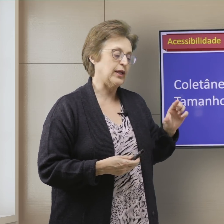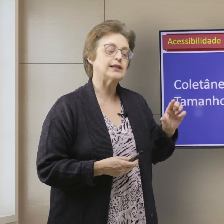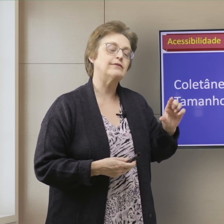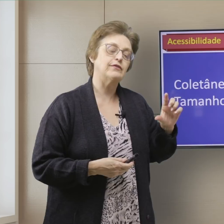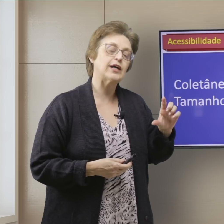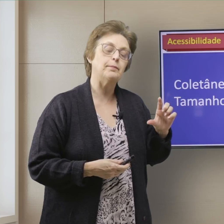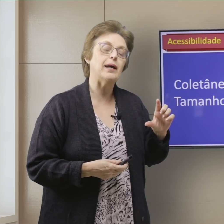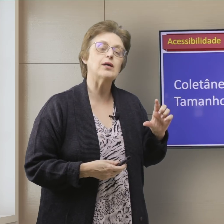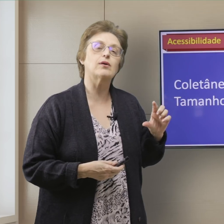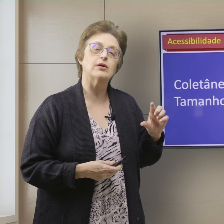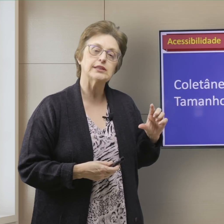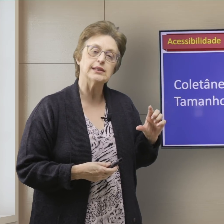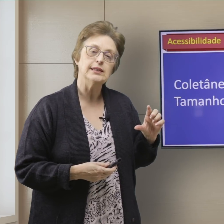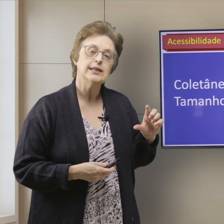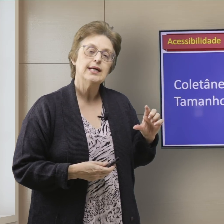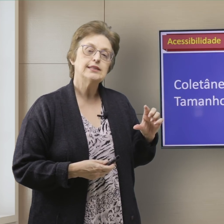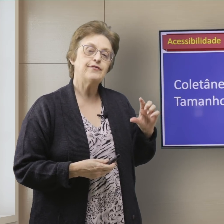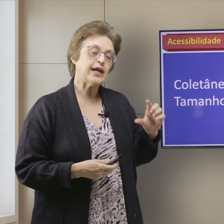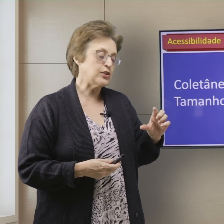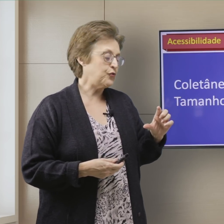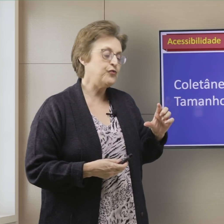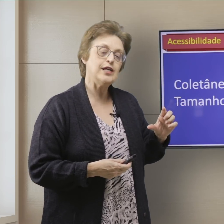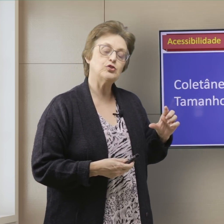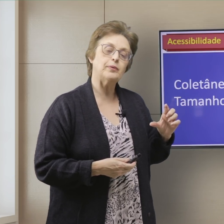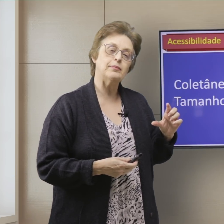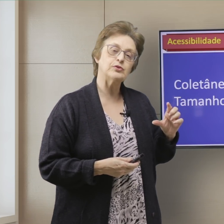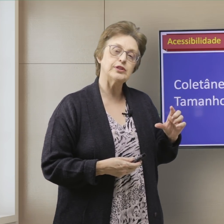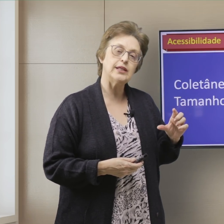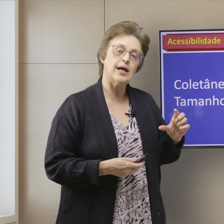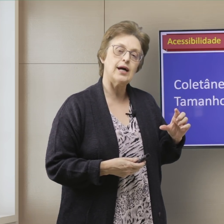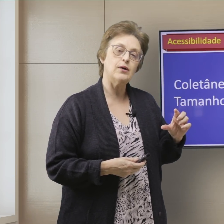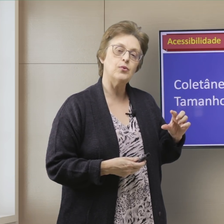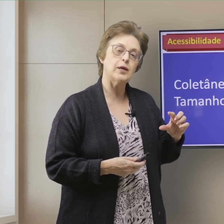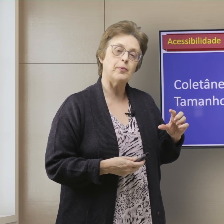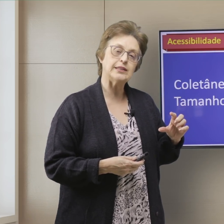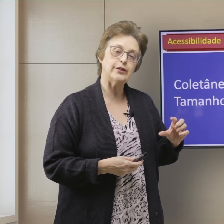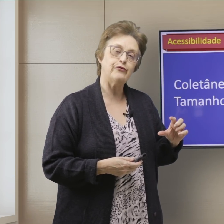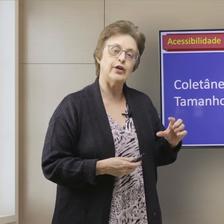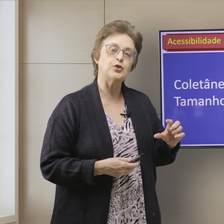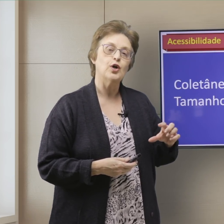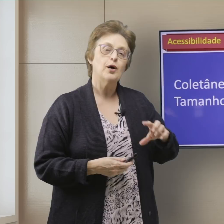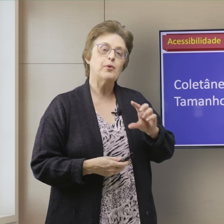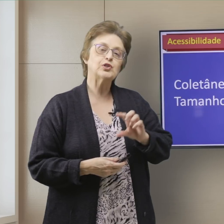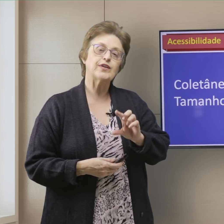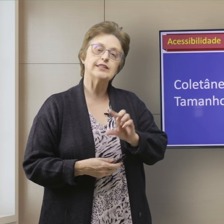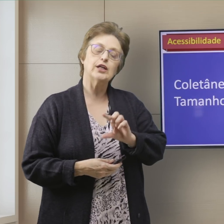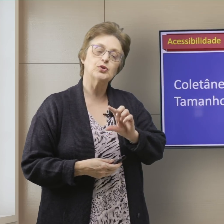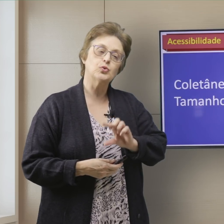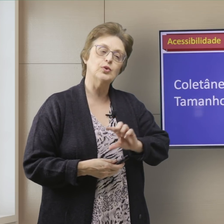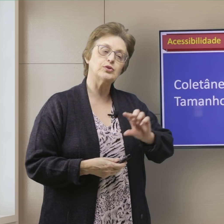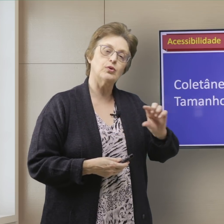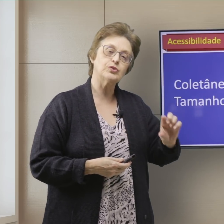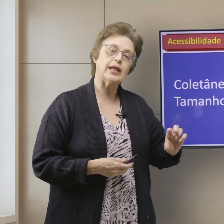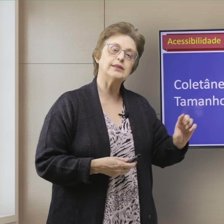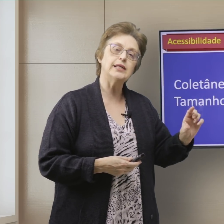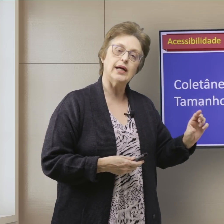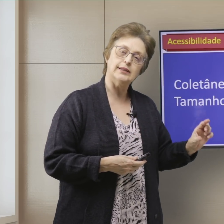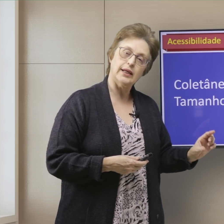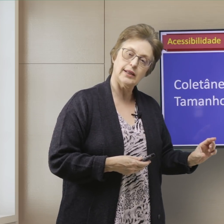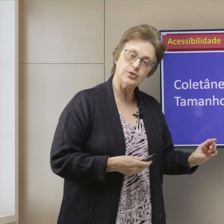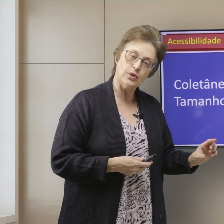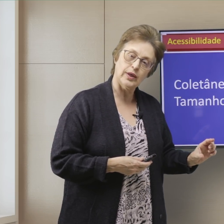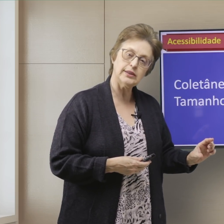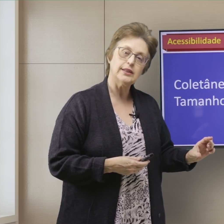fonte. Essa coletânea vai ficar bem grossa. Se ficar difícil para manusear, o que pode ser feito? Pode fazer 2 ou